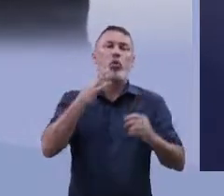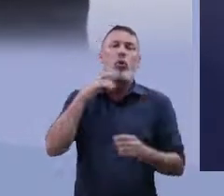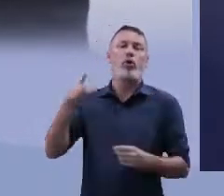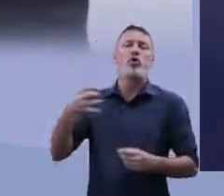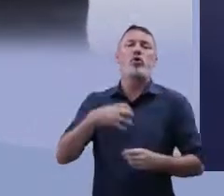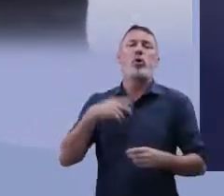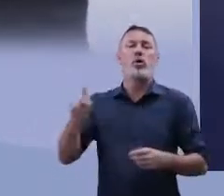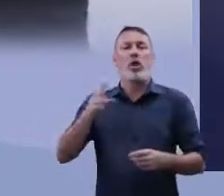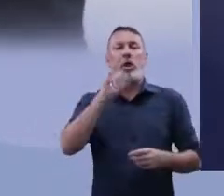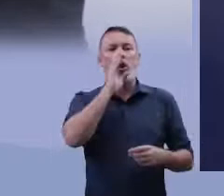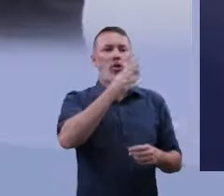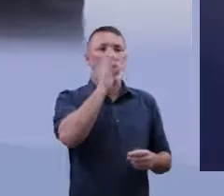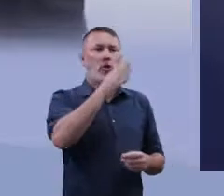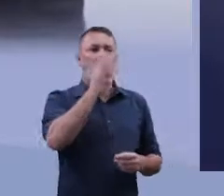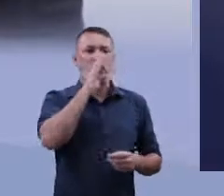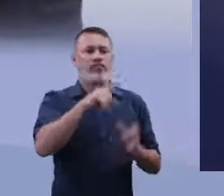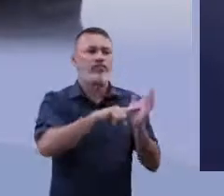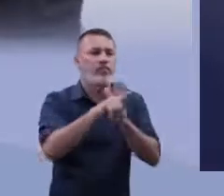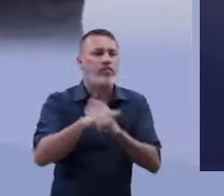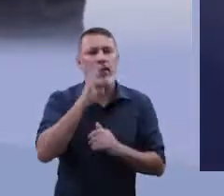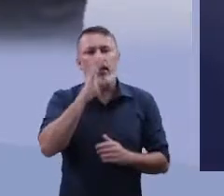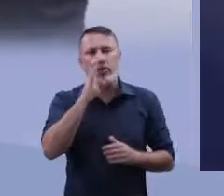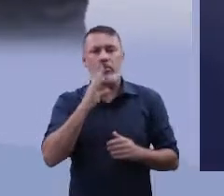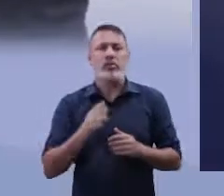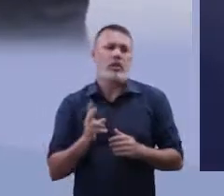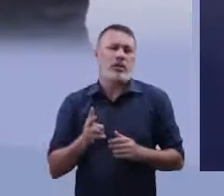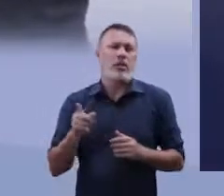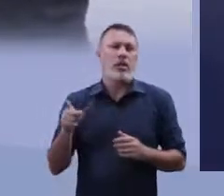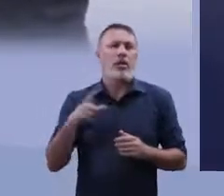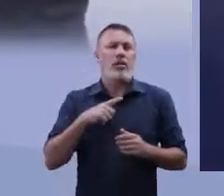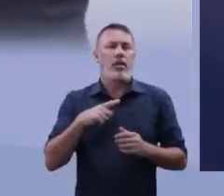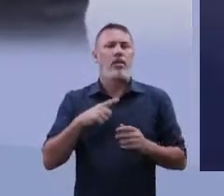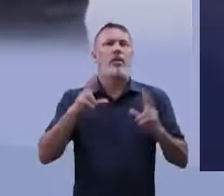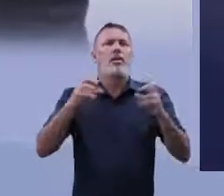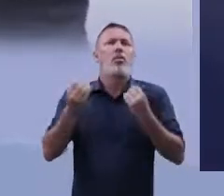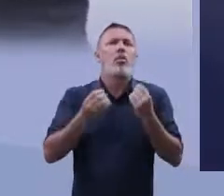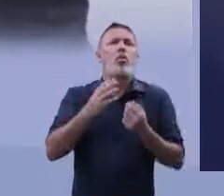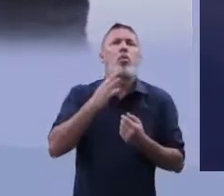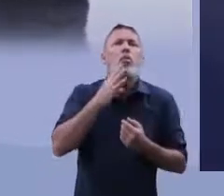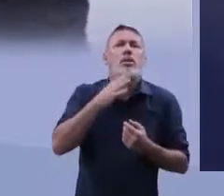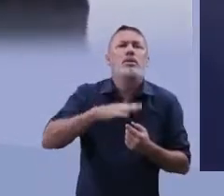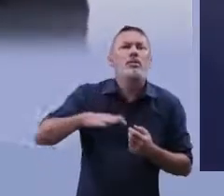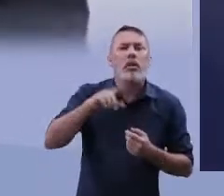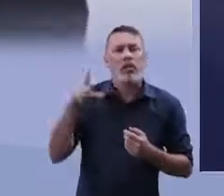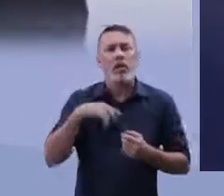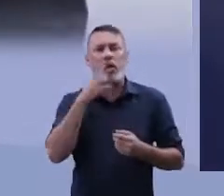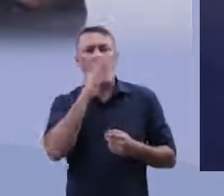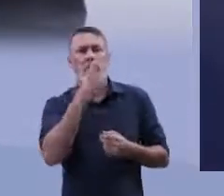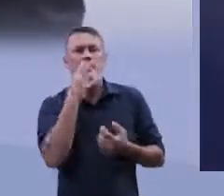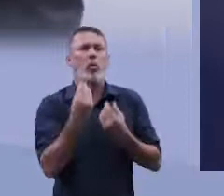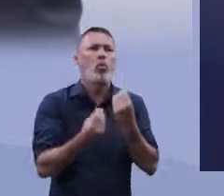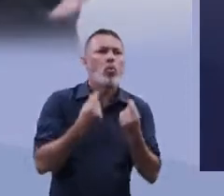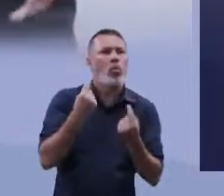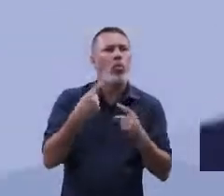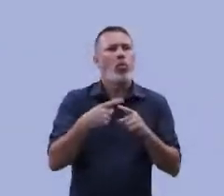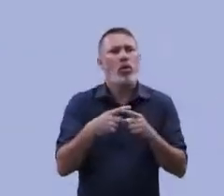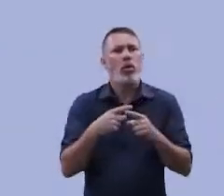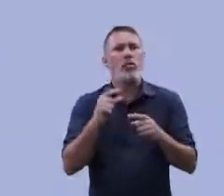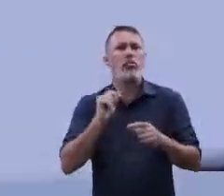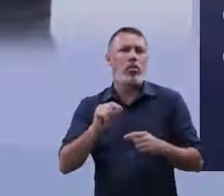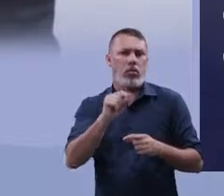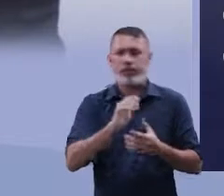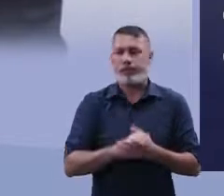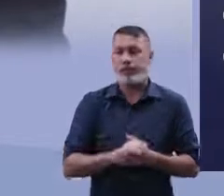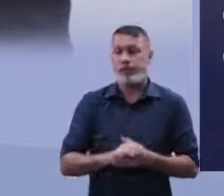aqui, no Kant, uma crítica à própria questão do conhecimento e como vinha sendo trabalhado até então.